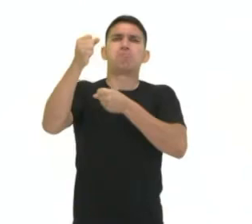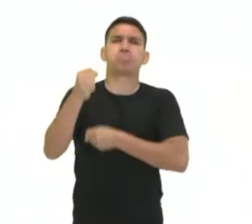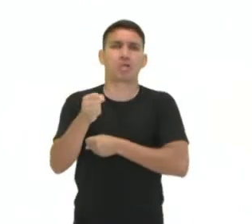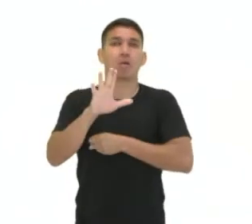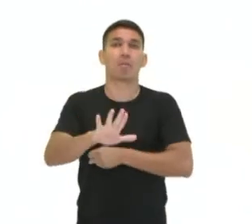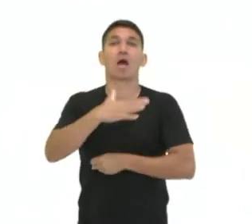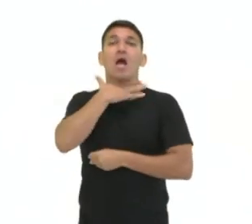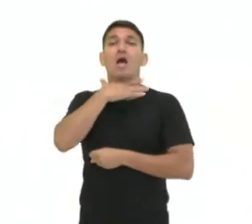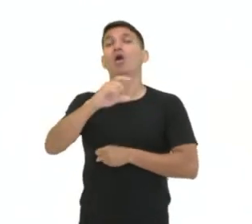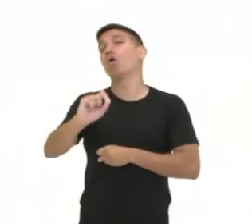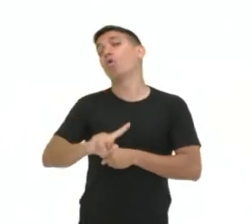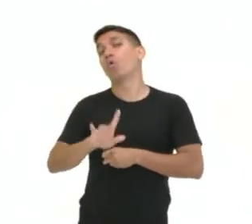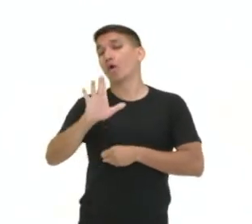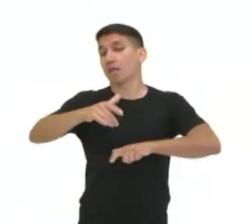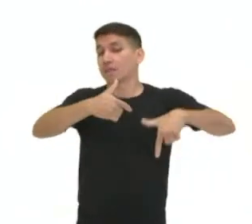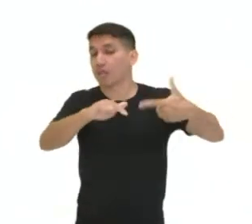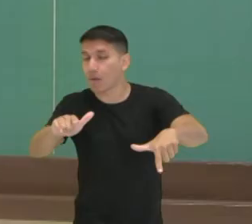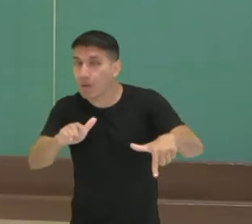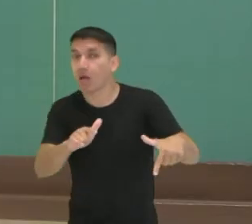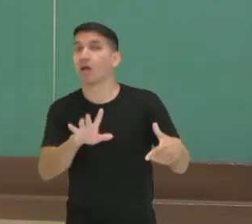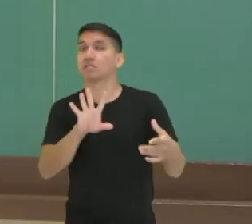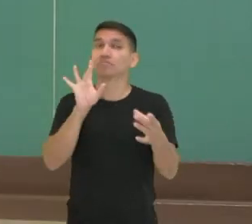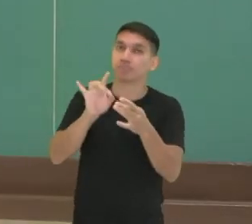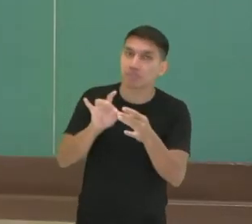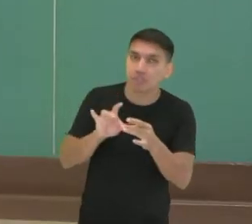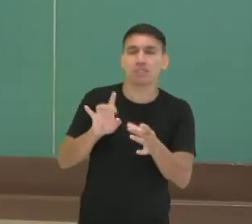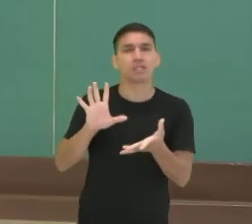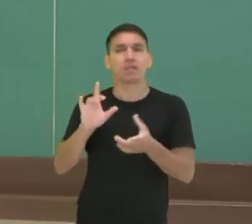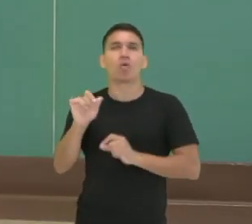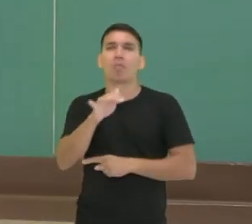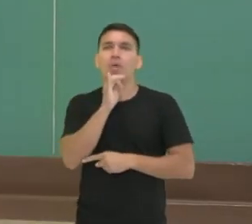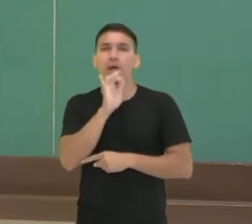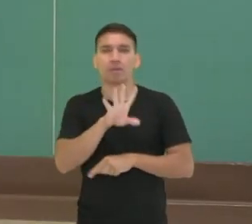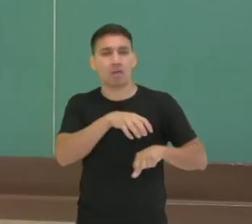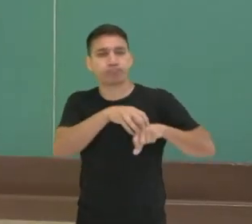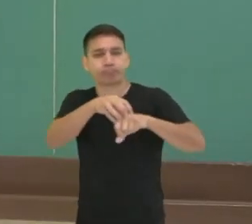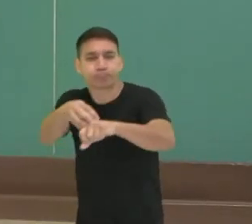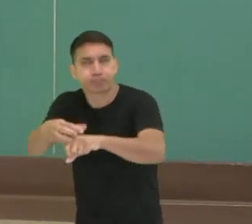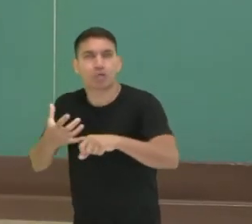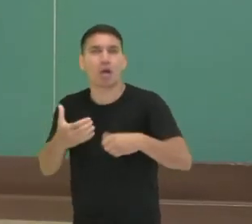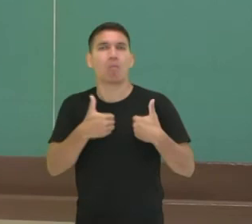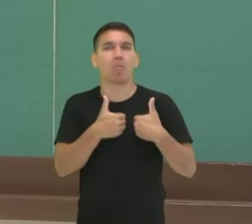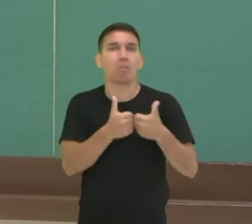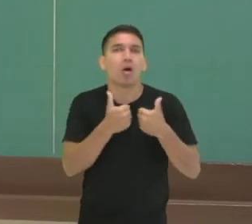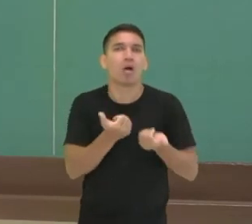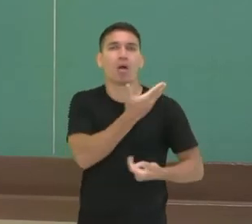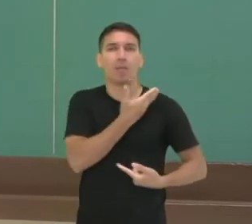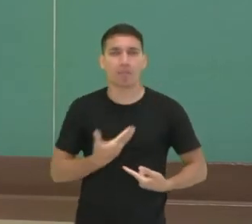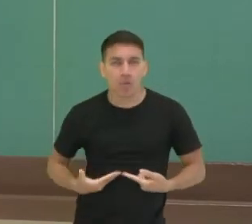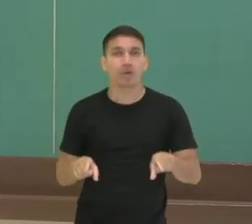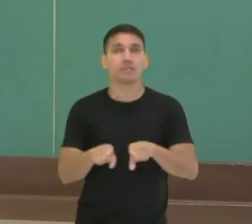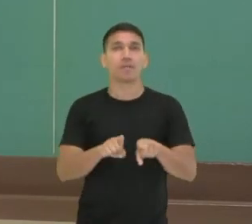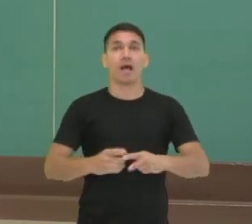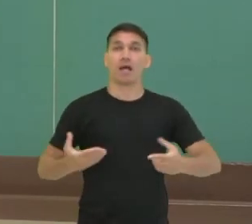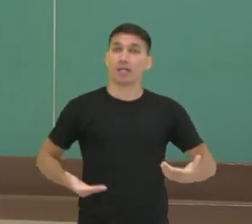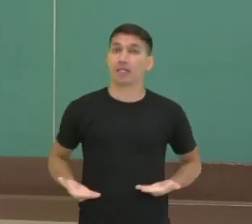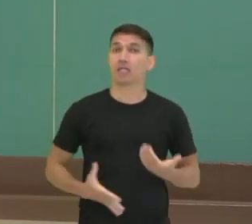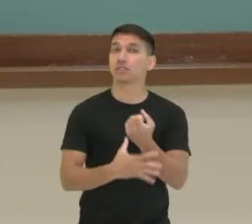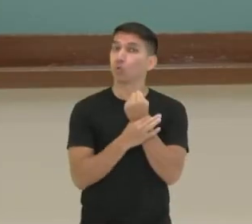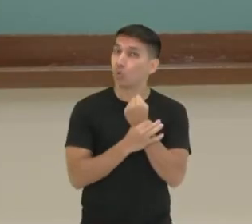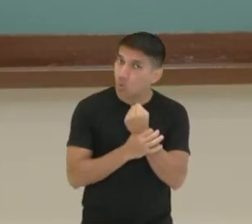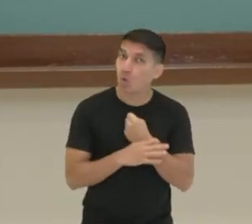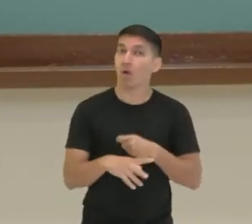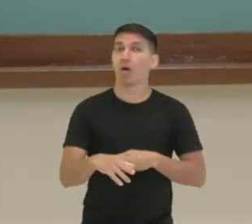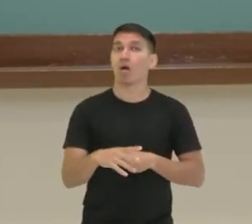trabalhadores em atividades essenciais, como, por exemplo, transporte público, serviços de segurança público, esses daí não teriam o